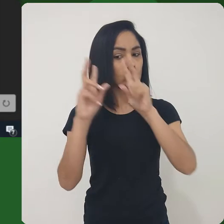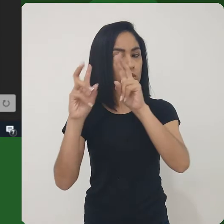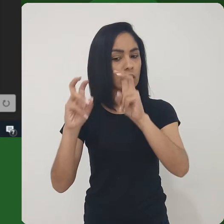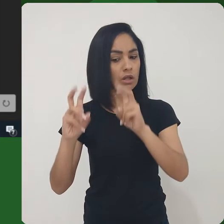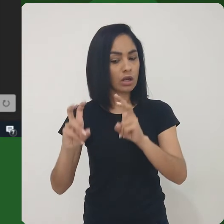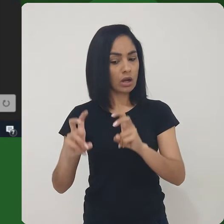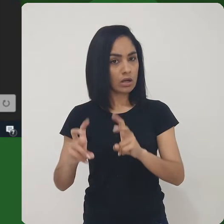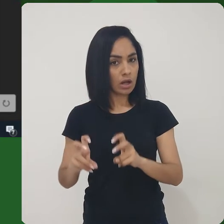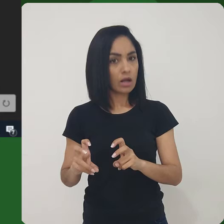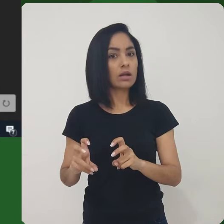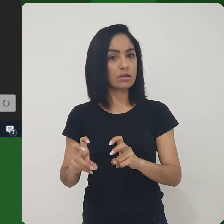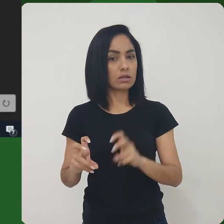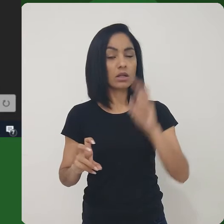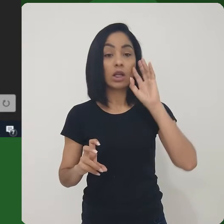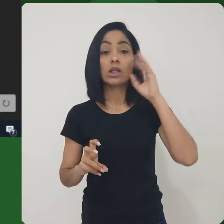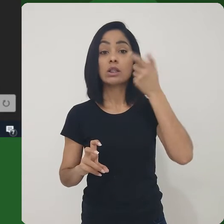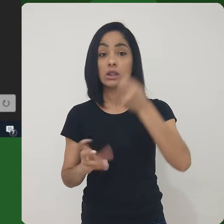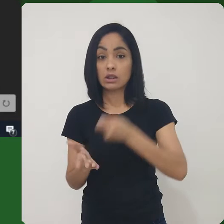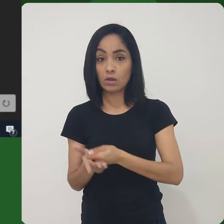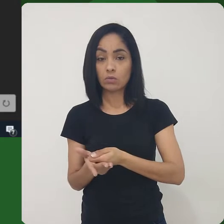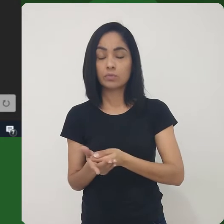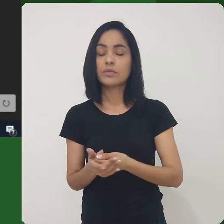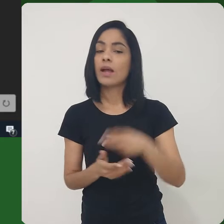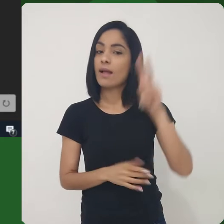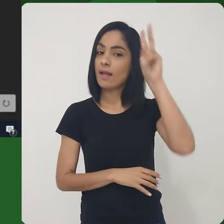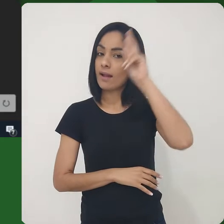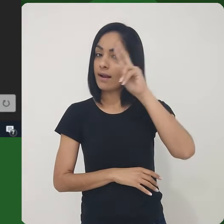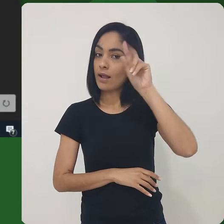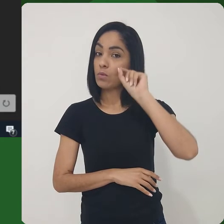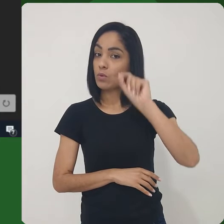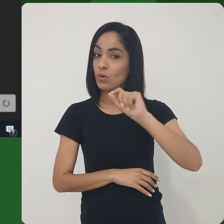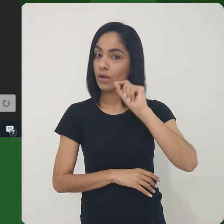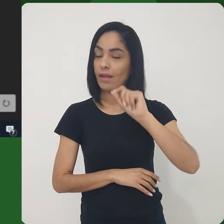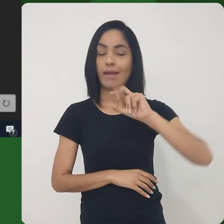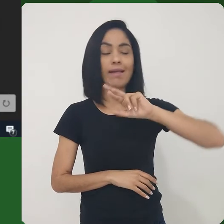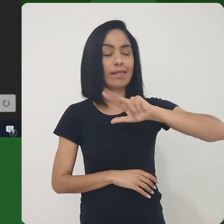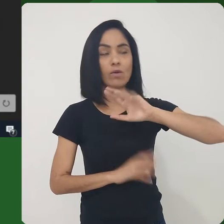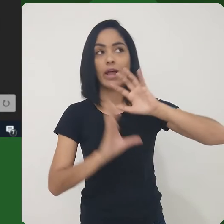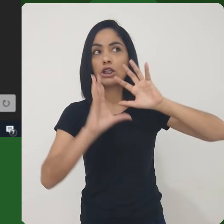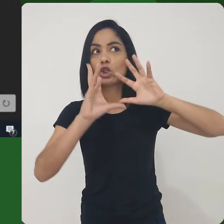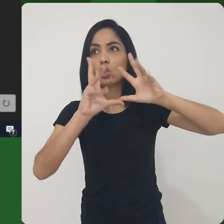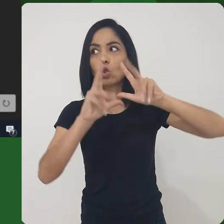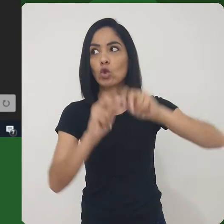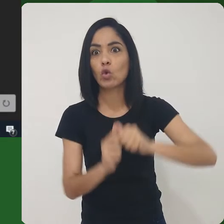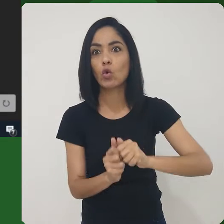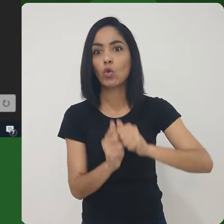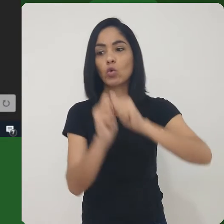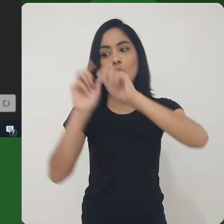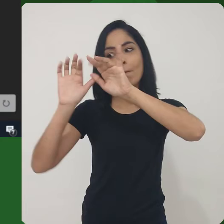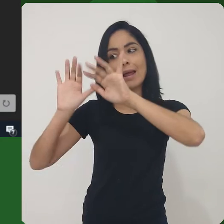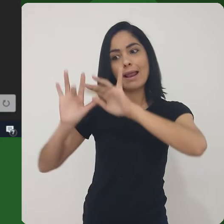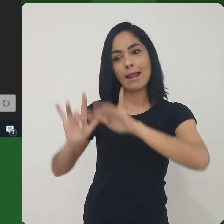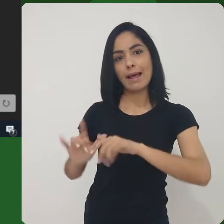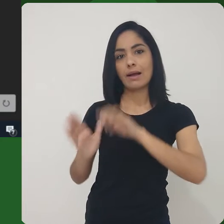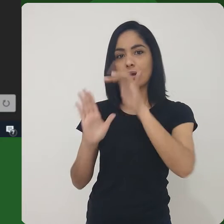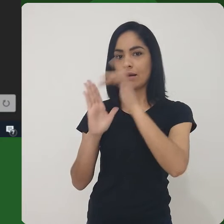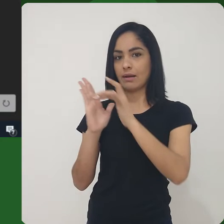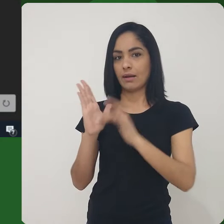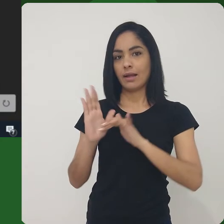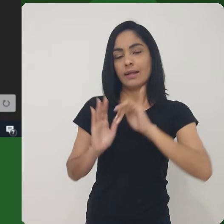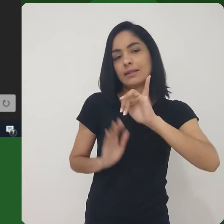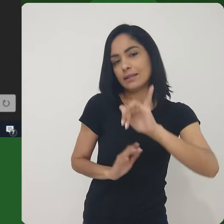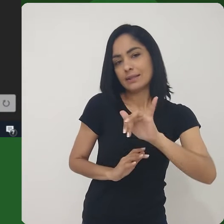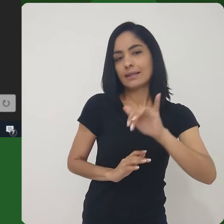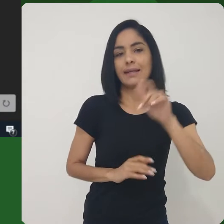os assuntos tratados e suas decisões. Lembrando, não é tudo que vai se lavrar na ata.